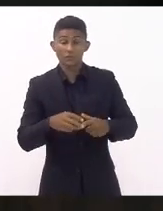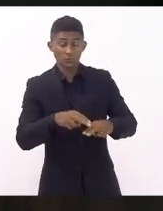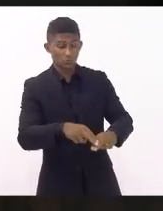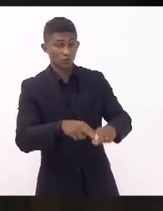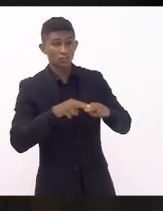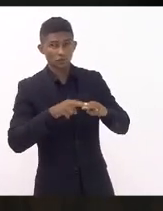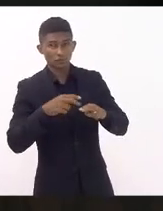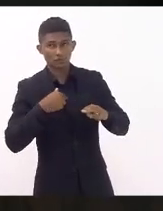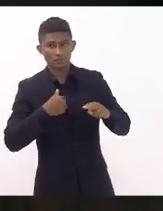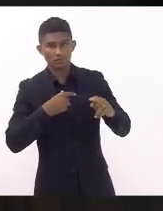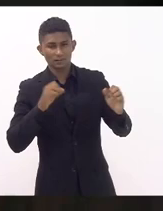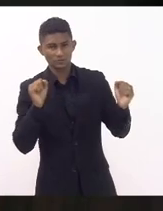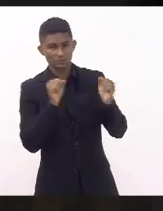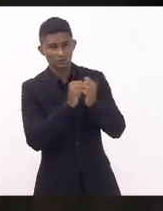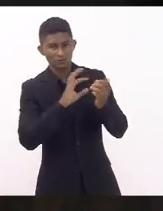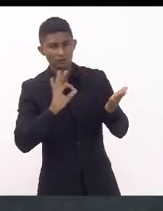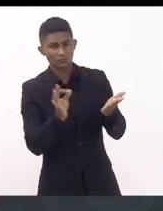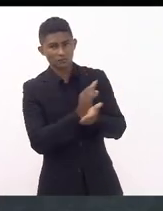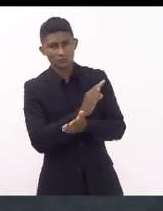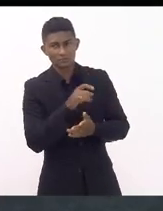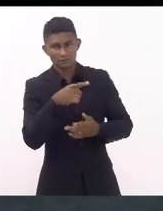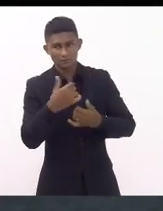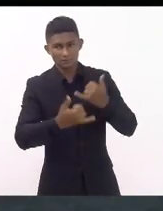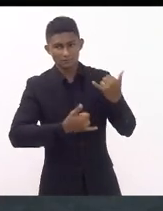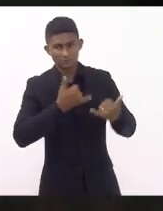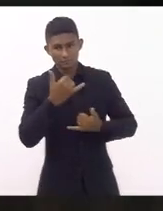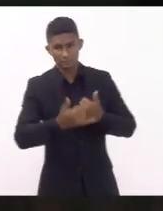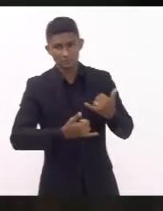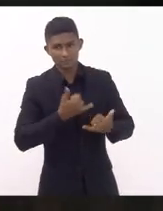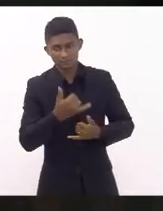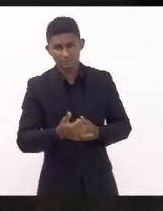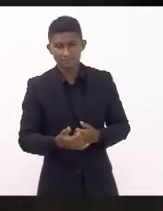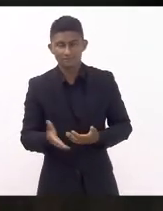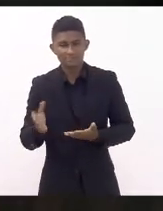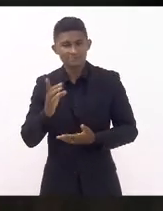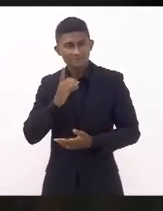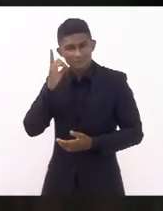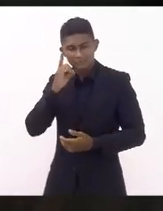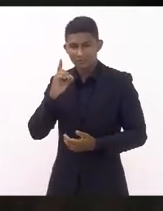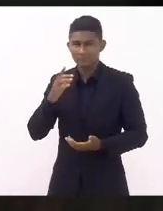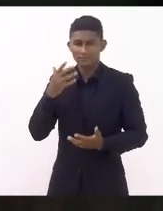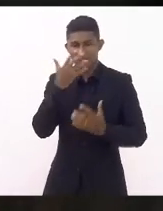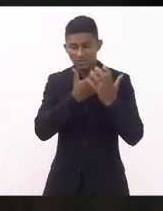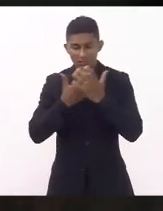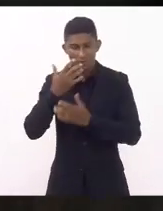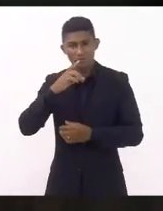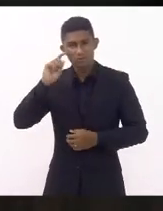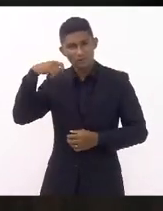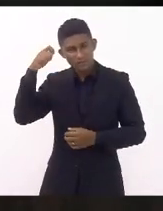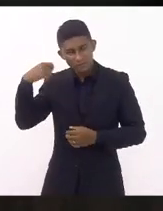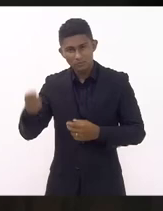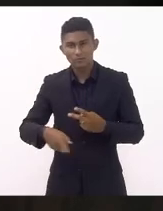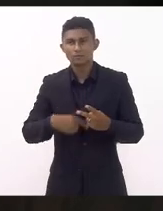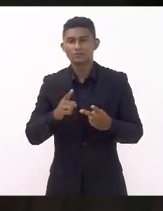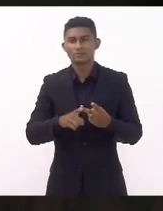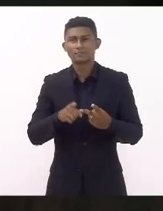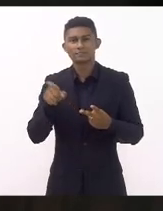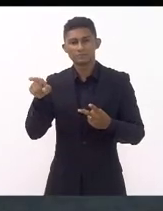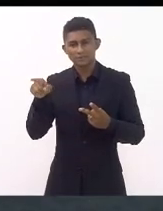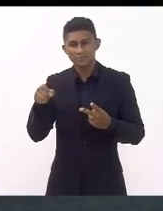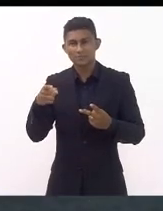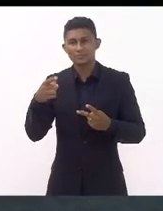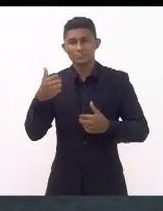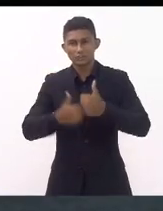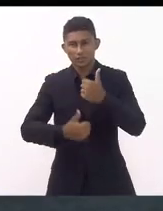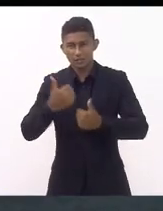coautoria. Cantor. O senhor está brincando com essas ator, coisas? Ator. Apresentador. Jogador de futebol de meia. Isso aí eu sou